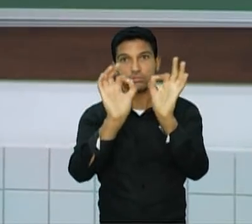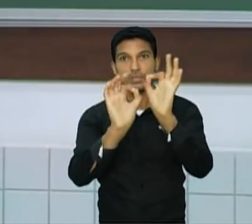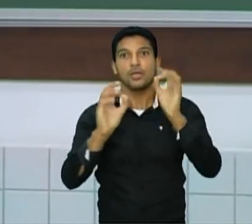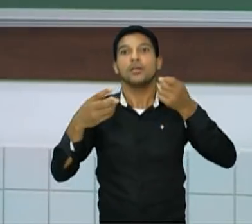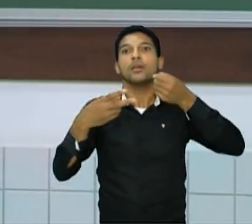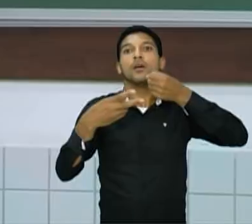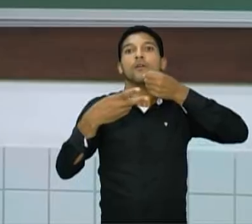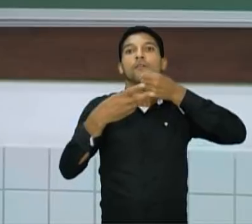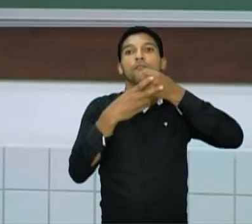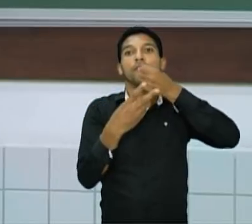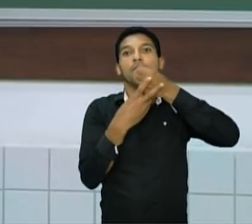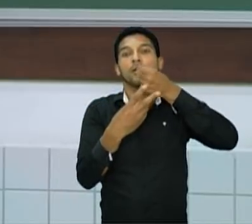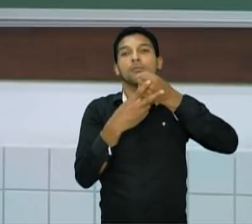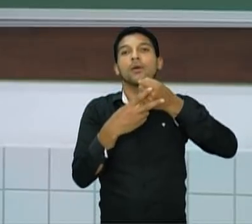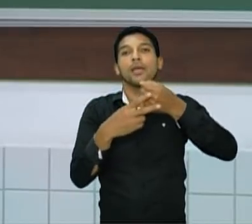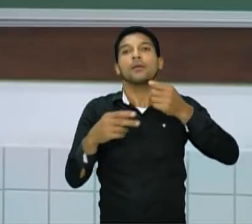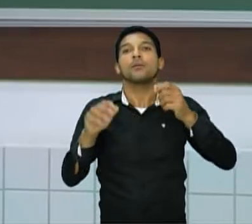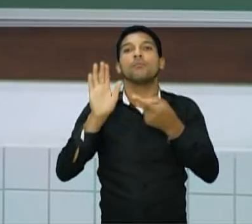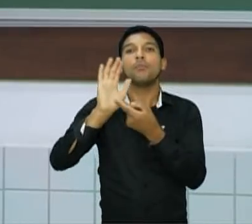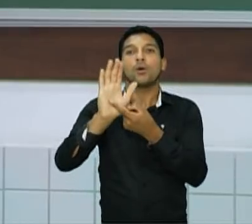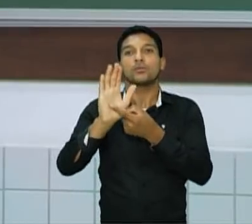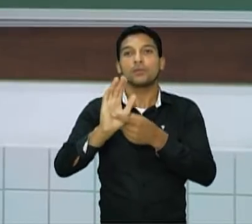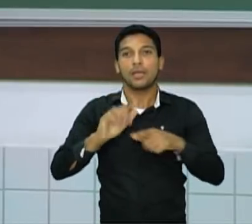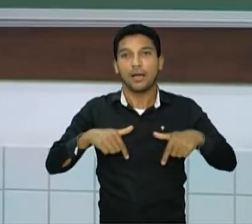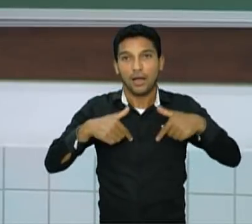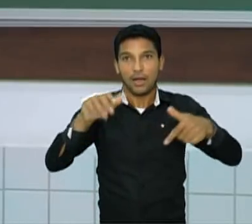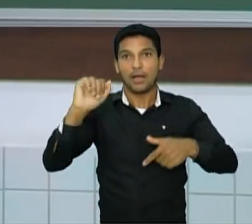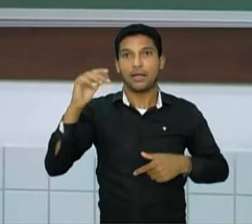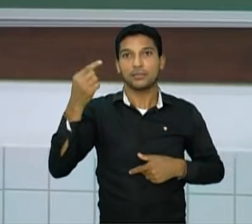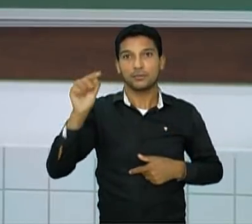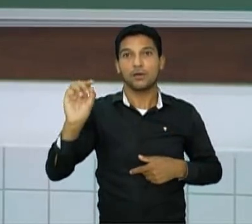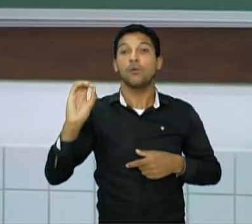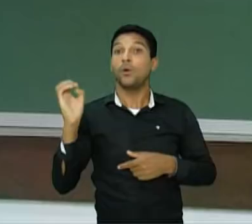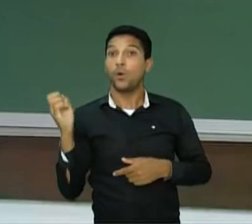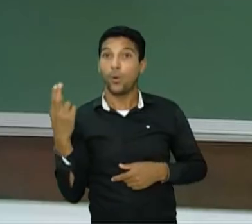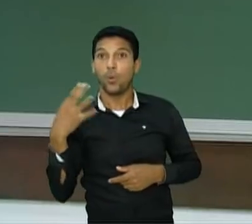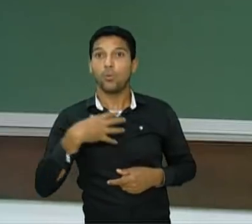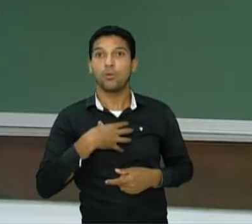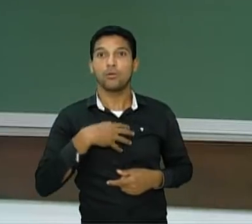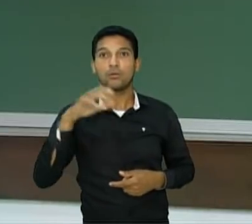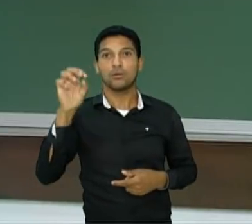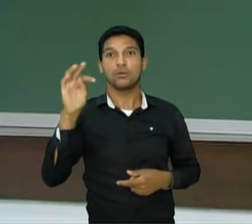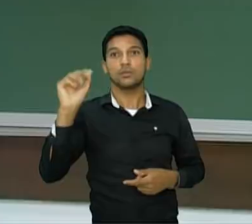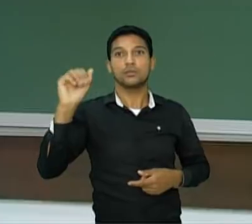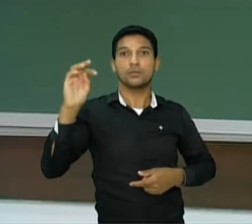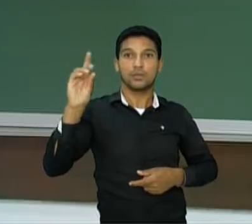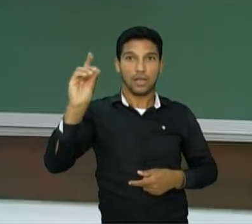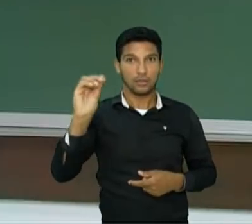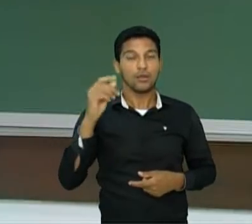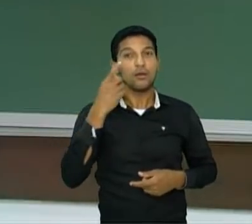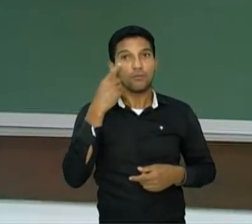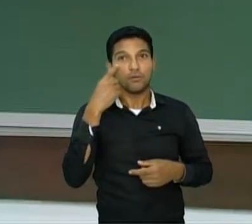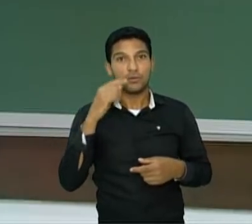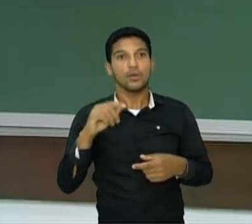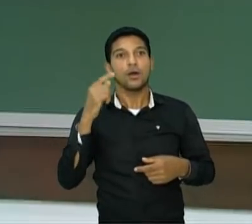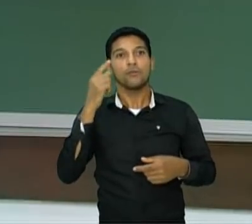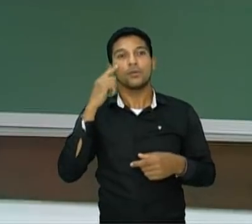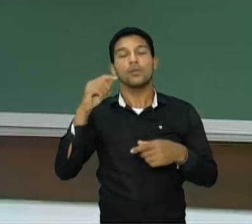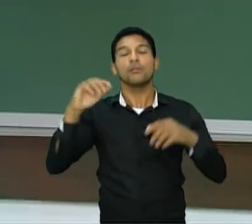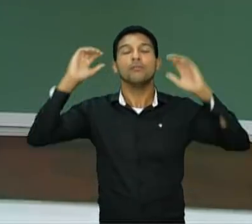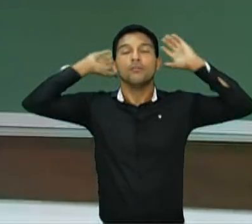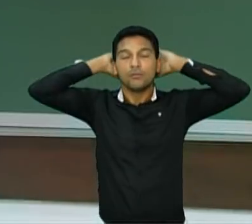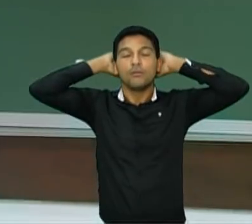que denotam um estado ou uma ação. Então, para representar os verbos de estado, eu coloquei o Naruto